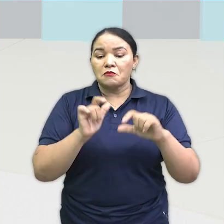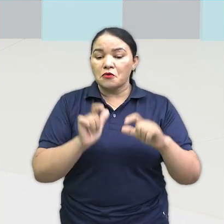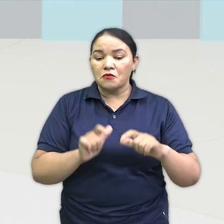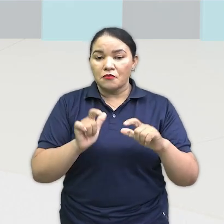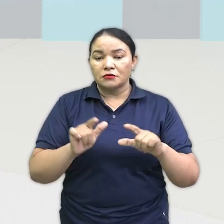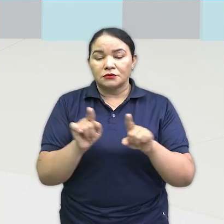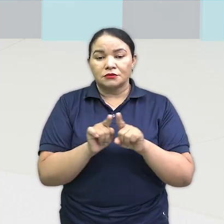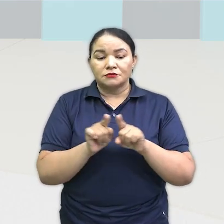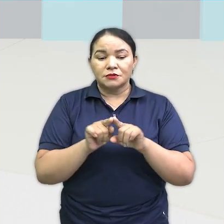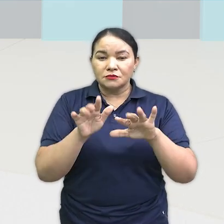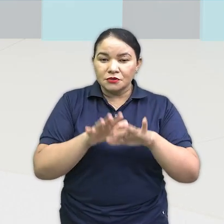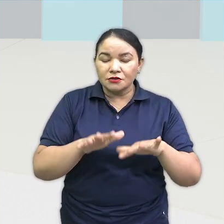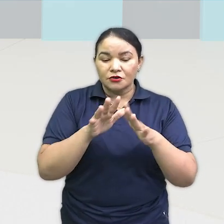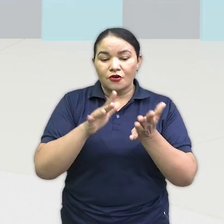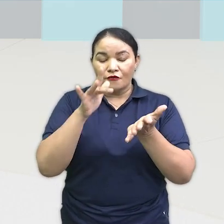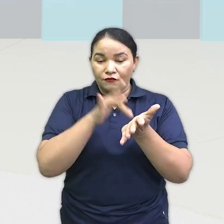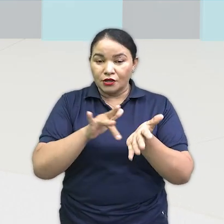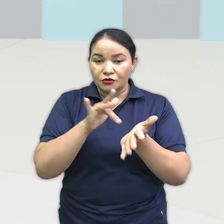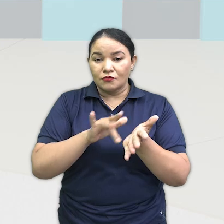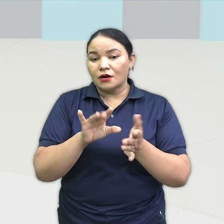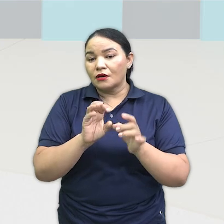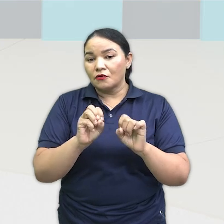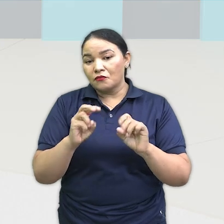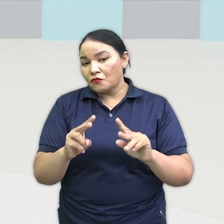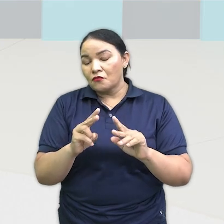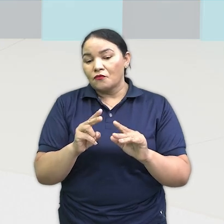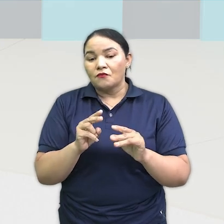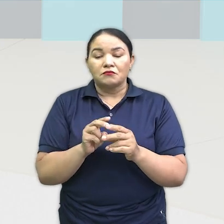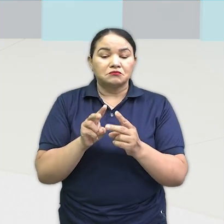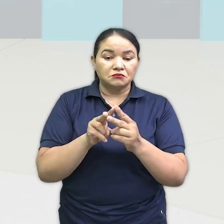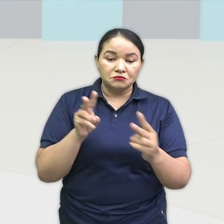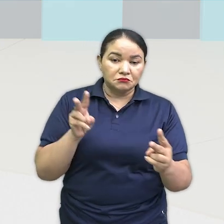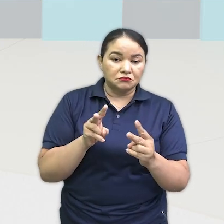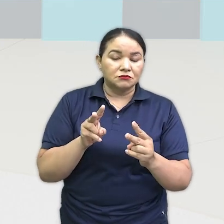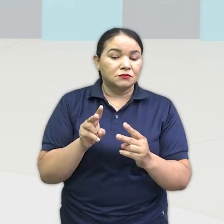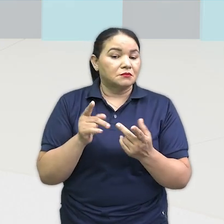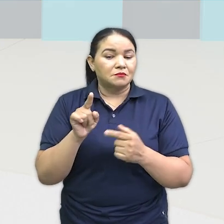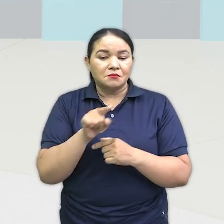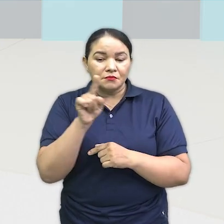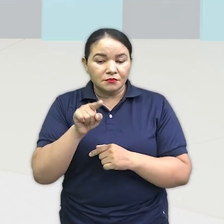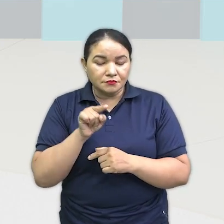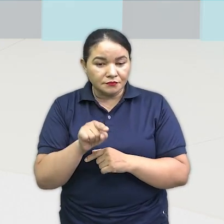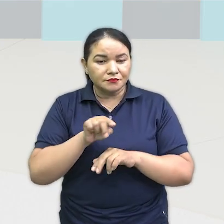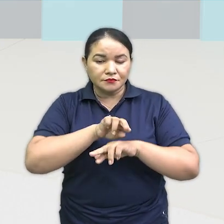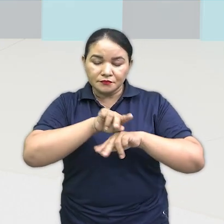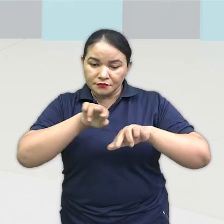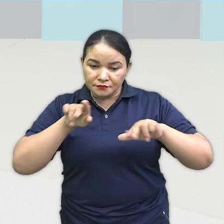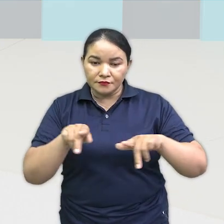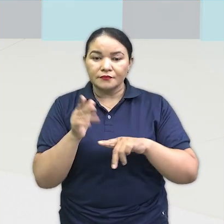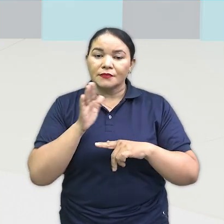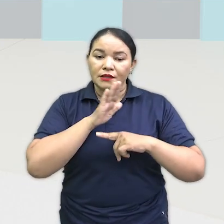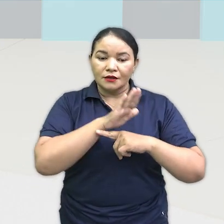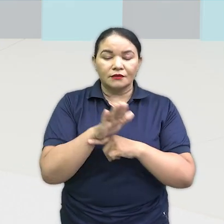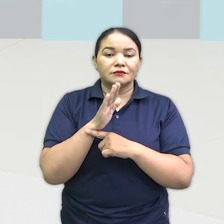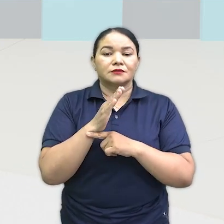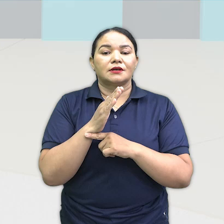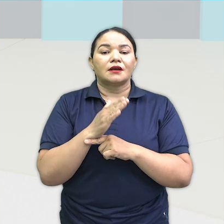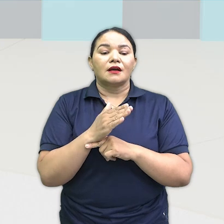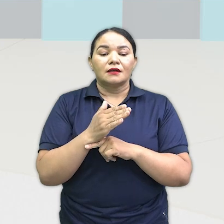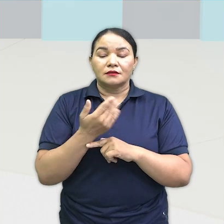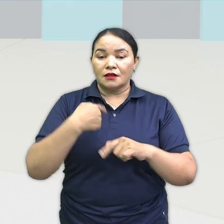ambiente virtual? Então, todas essas perguntas nos ajudam na hora de interpretar um